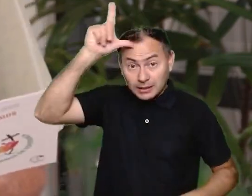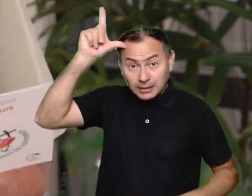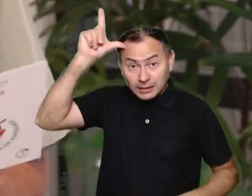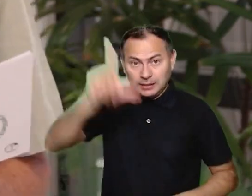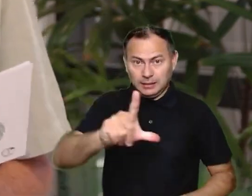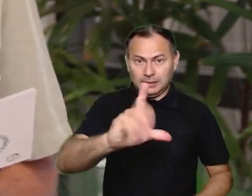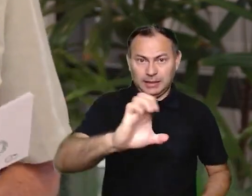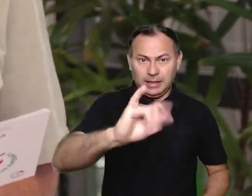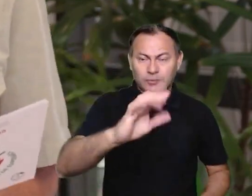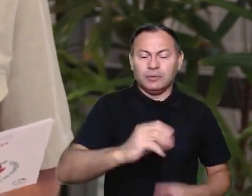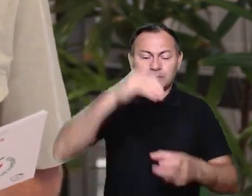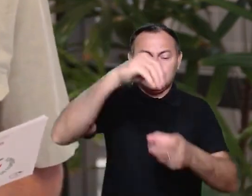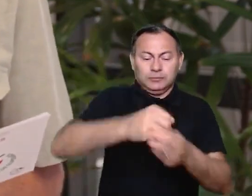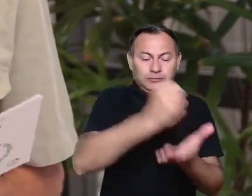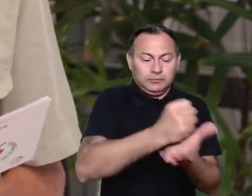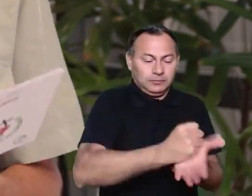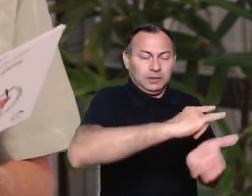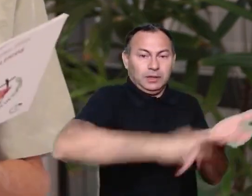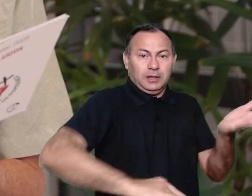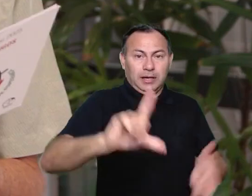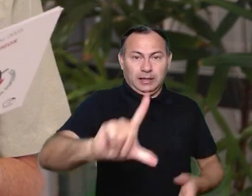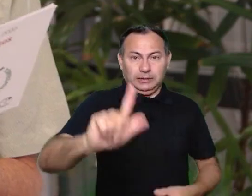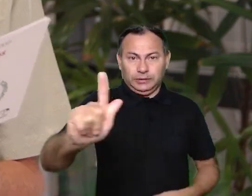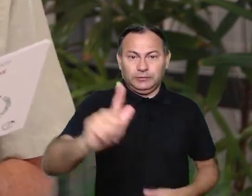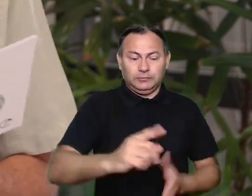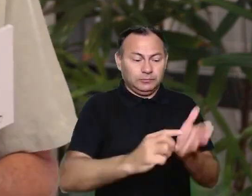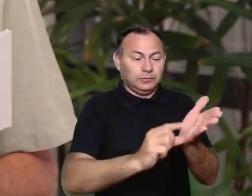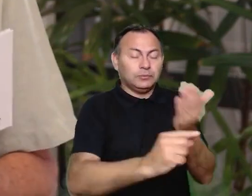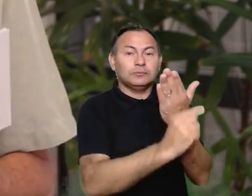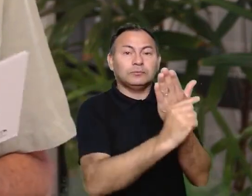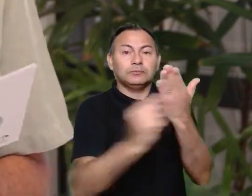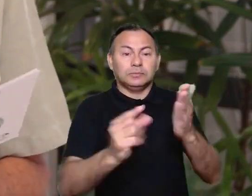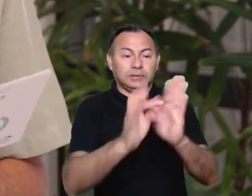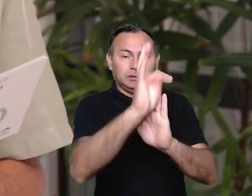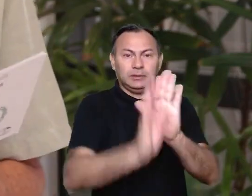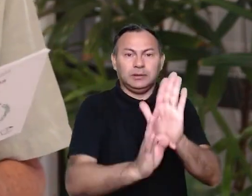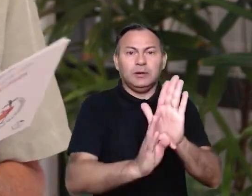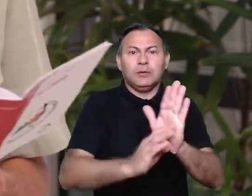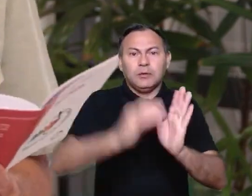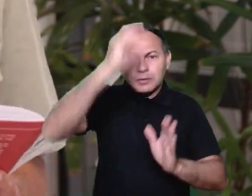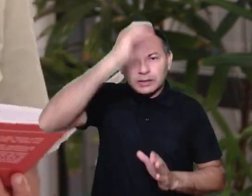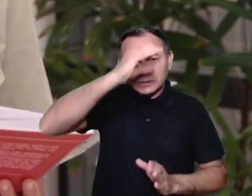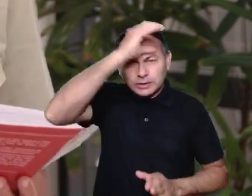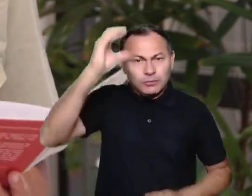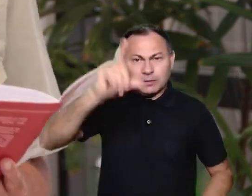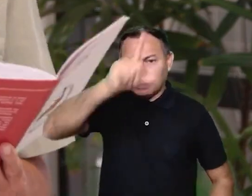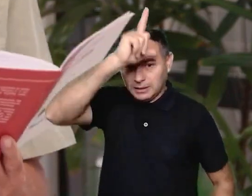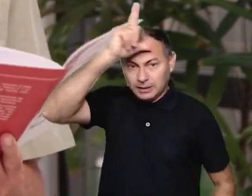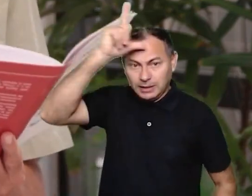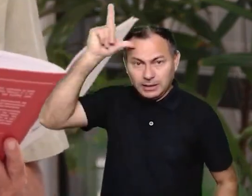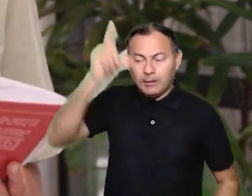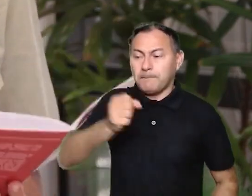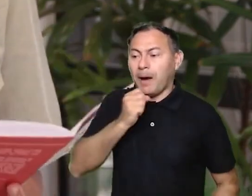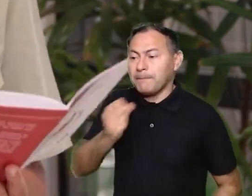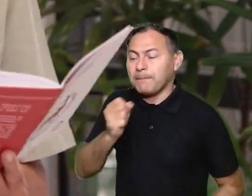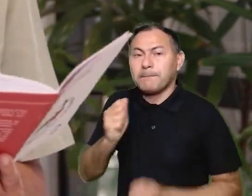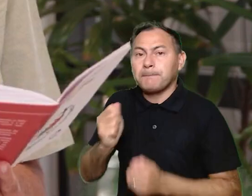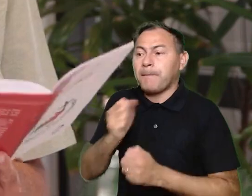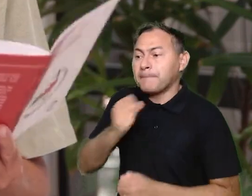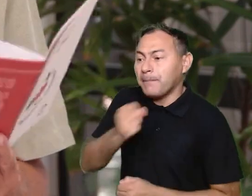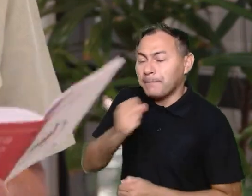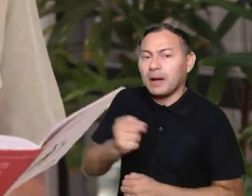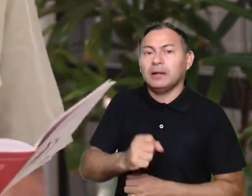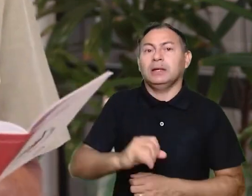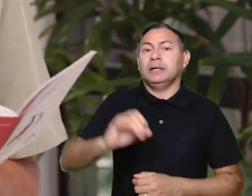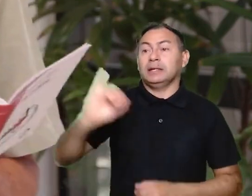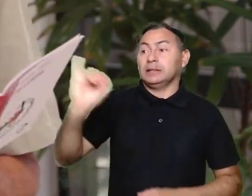Faz parte da Lumen Gentium. O autor desse texto é um cristão leigo. É jornalista, é